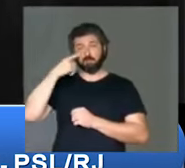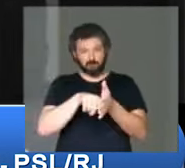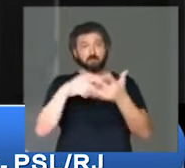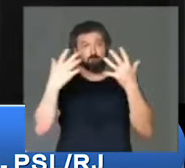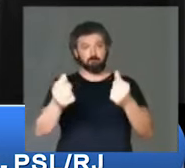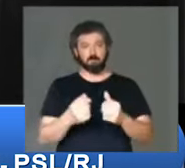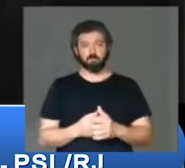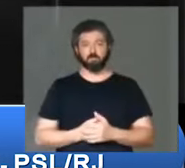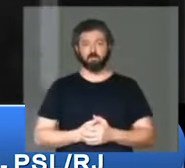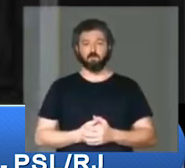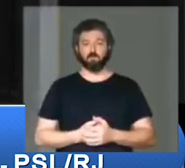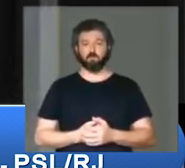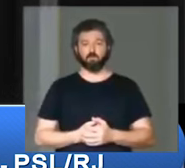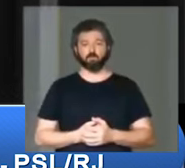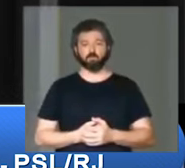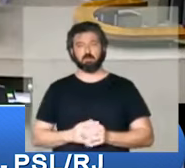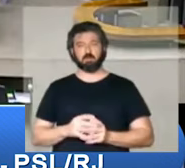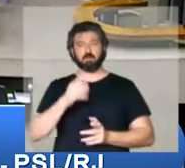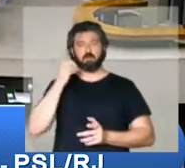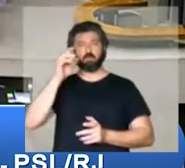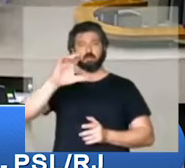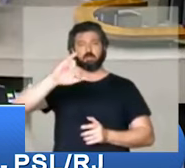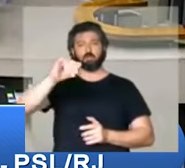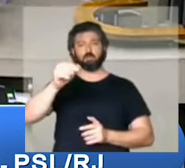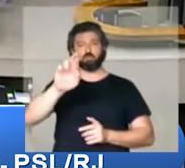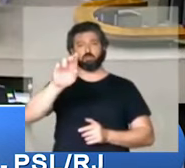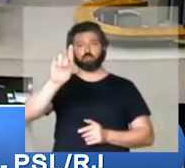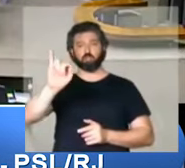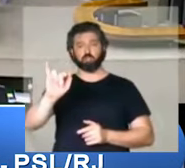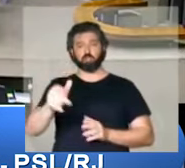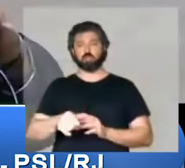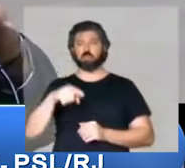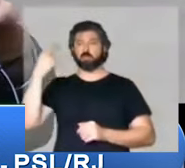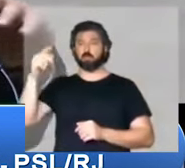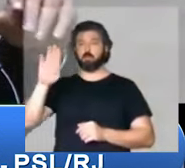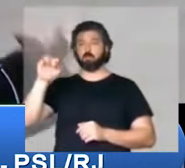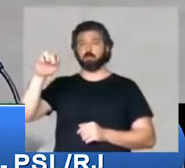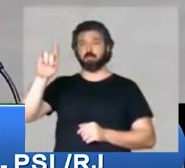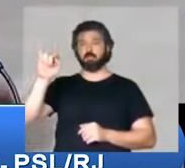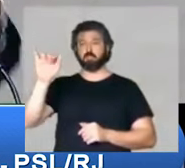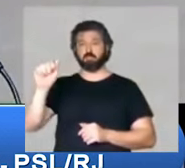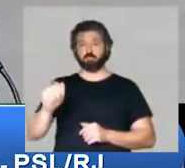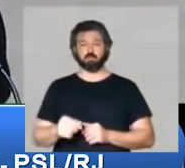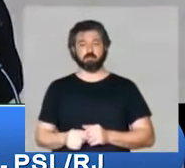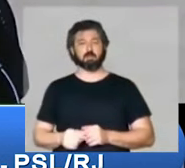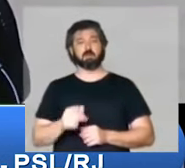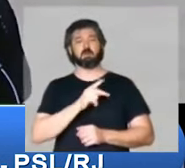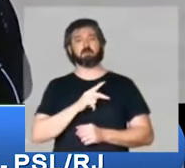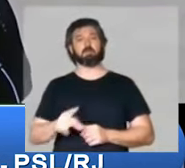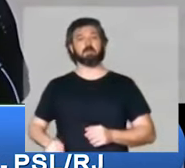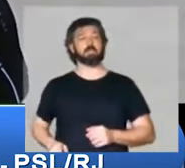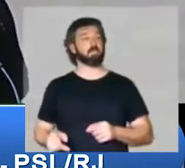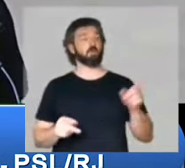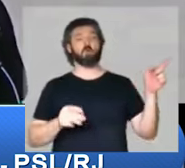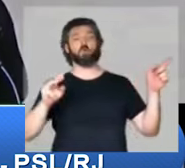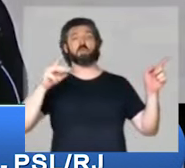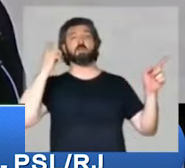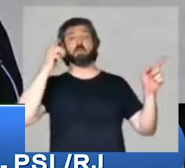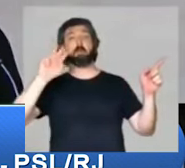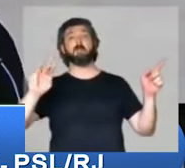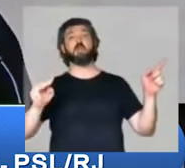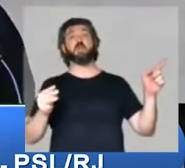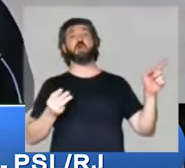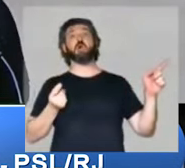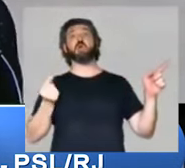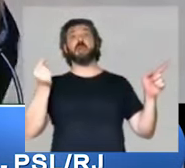eleitoral. O choro é livre. Senhor presidente, deputado do PSOL, milionário,